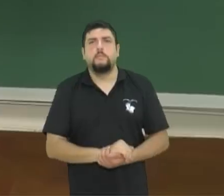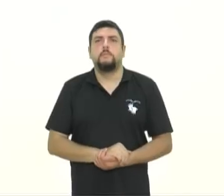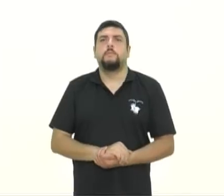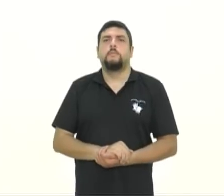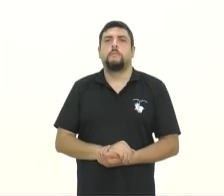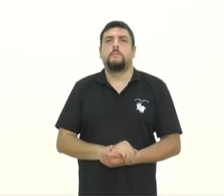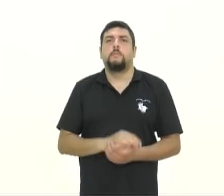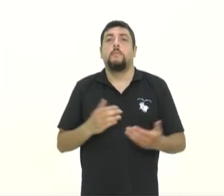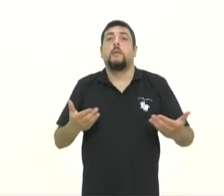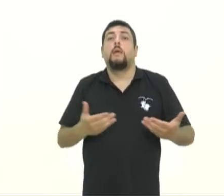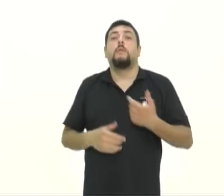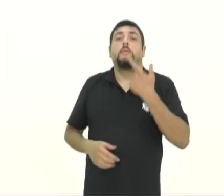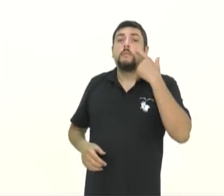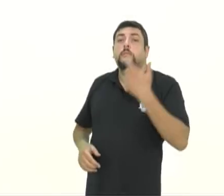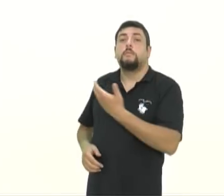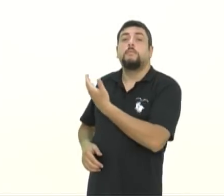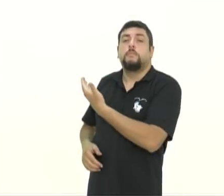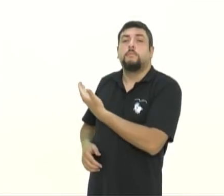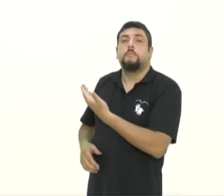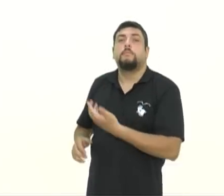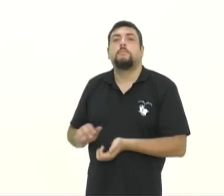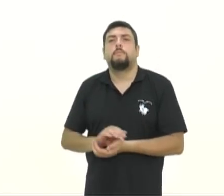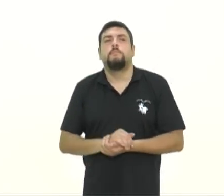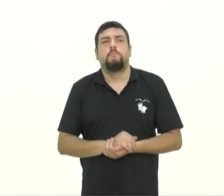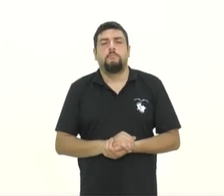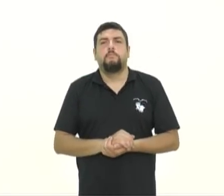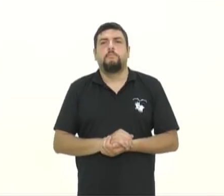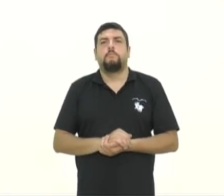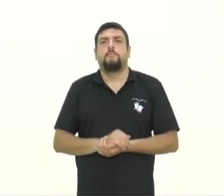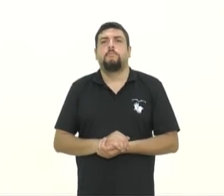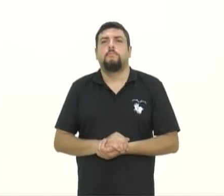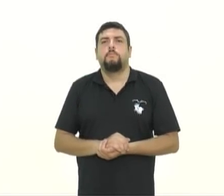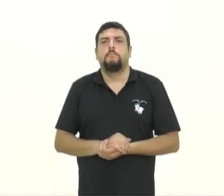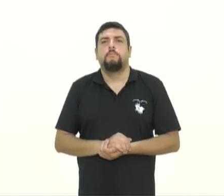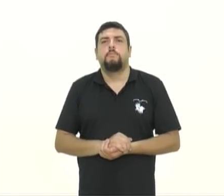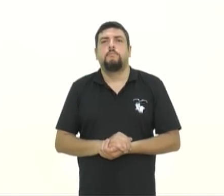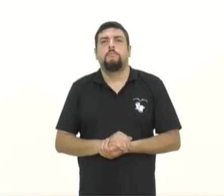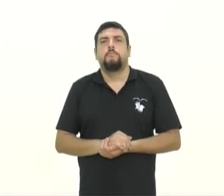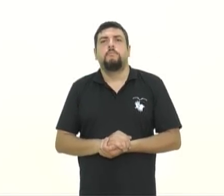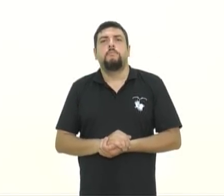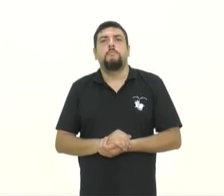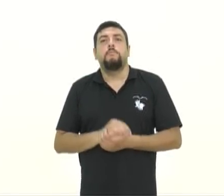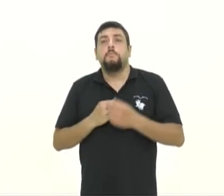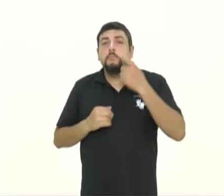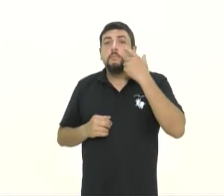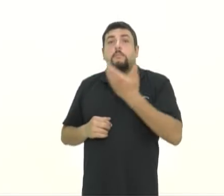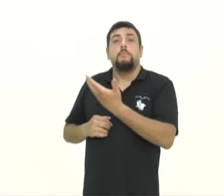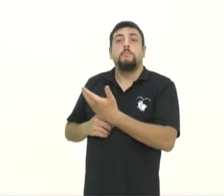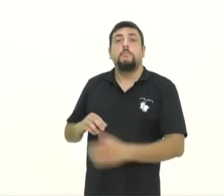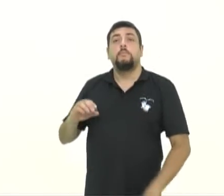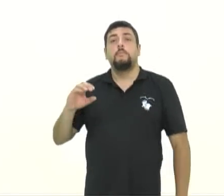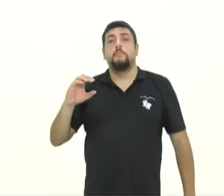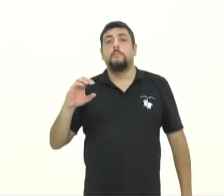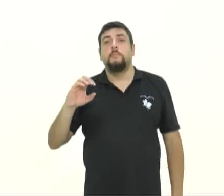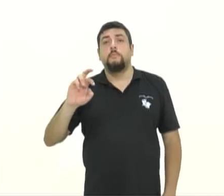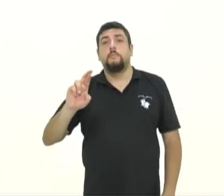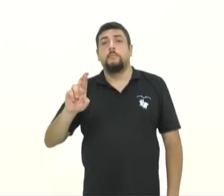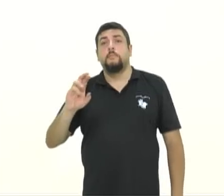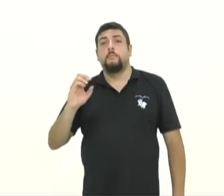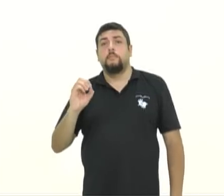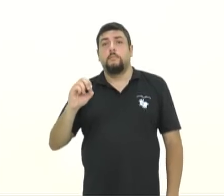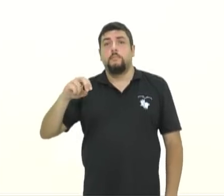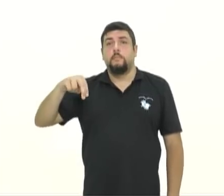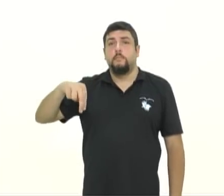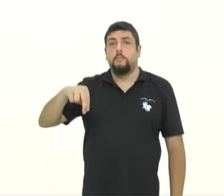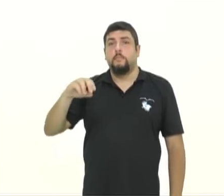quem que nós temos aqui? Seguindo, então, né, os nossos verbetes da mitologia. Aqui a presença do Cronos. Né? Então, o Cronos, segundo